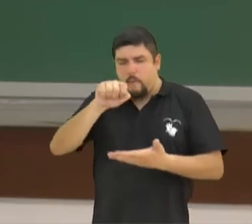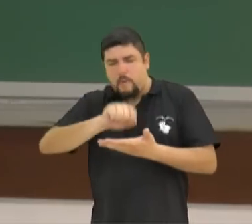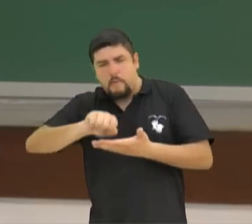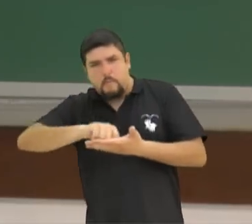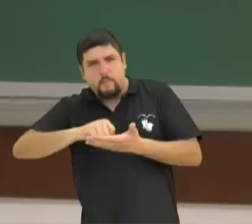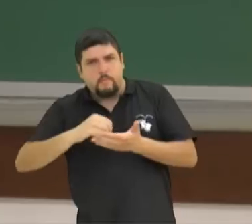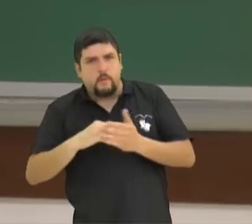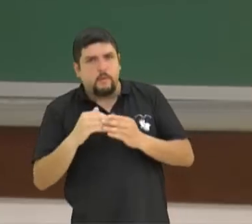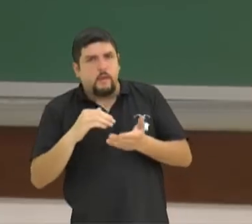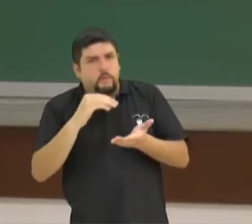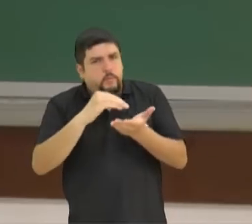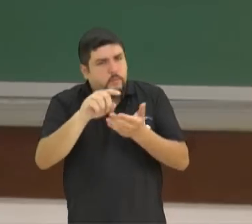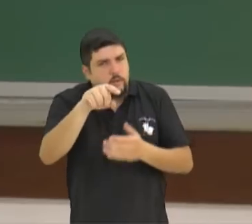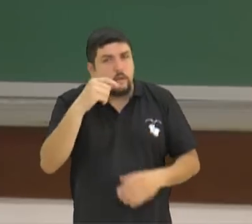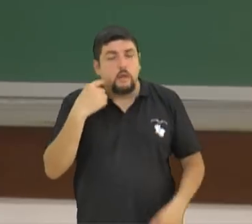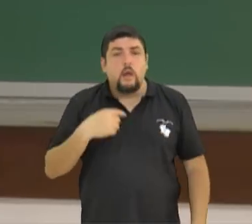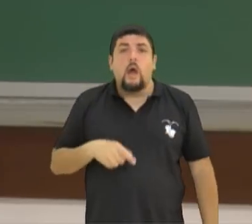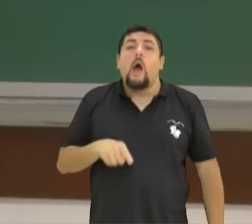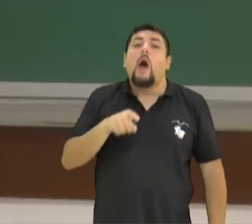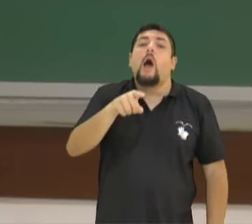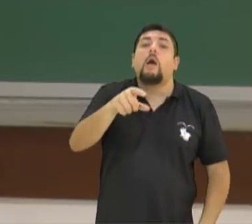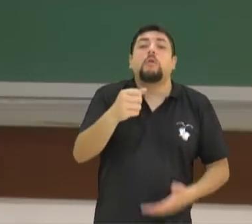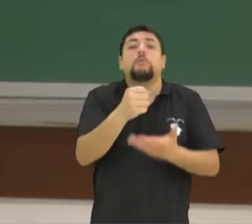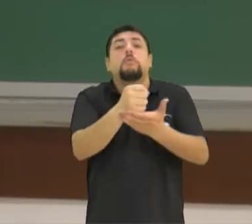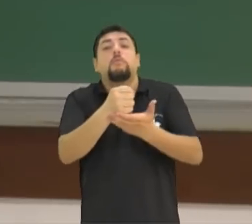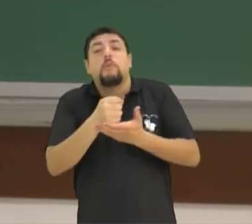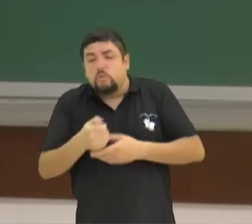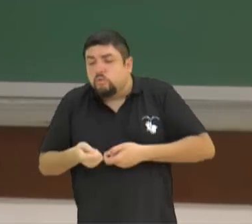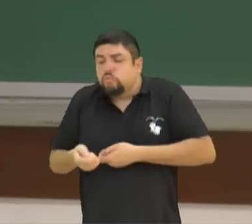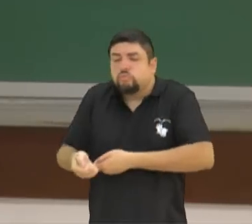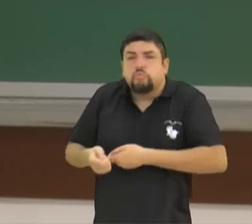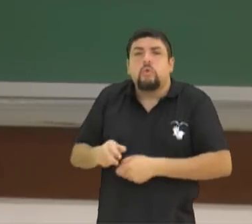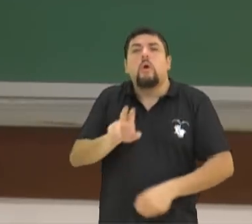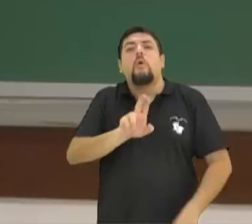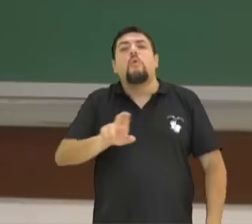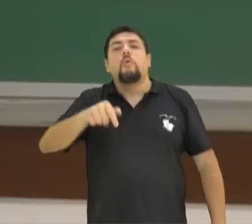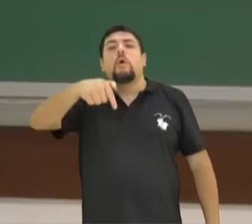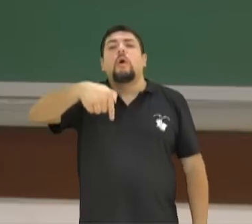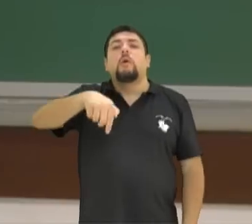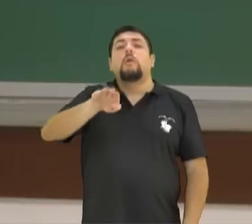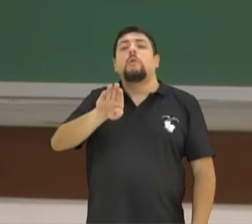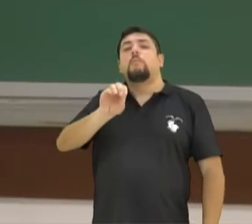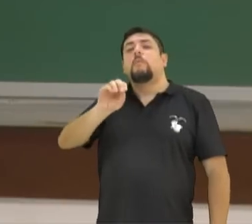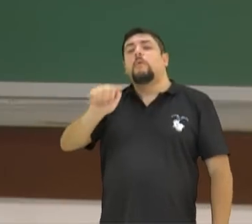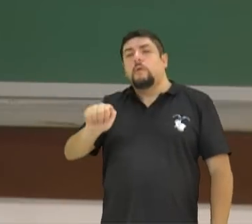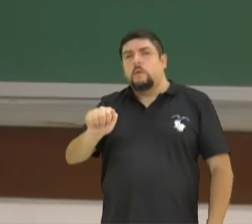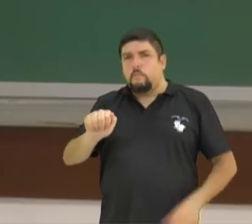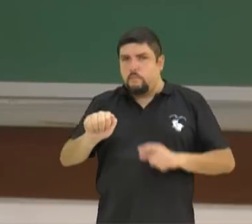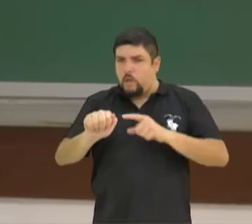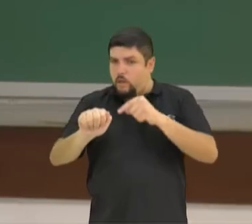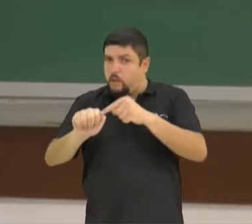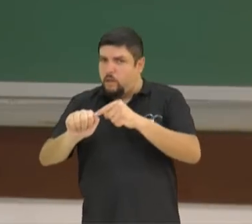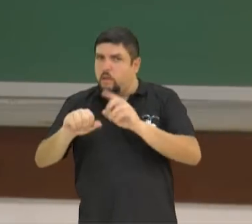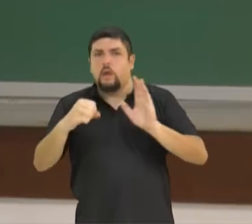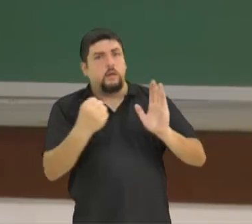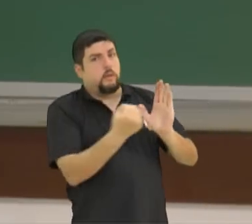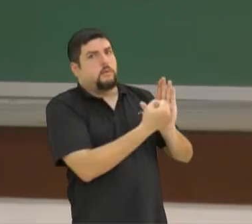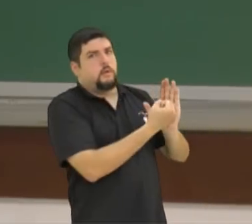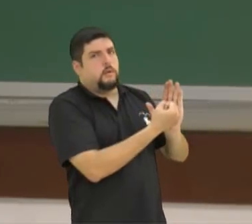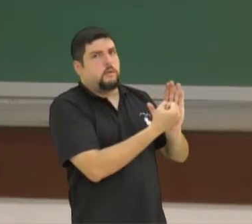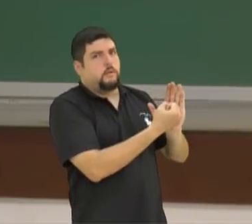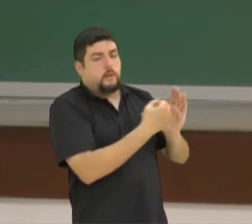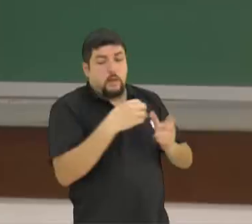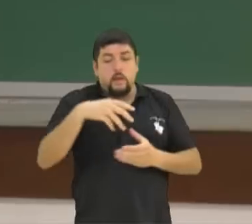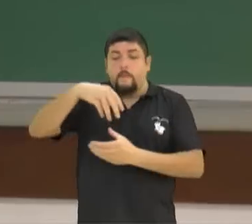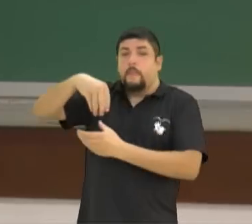lave o Bombril, lave o banheiro, me ajude a lavar o banheiro aqui usando Quiboa, né? Quiboa é a marca do fabricante, então ela está